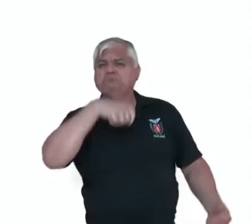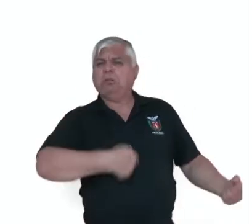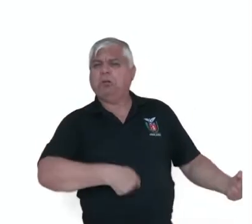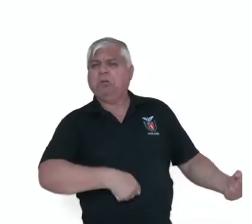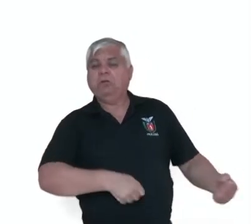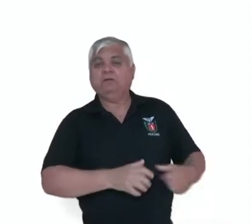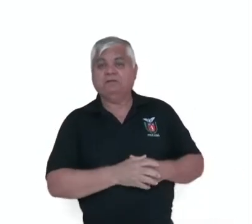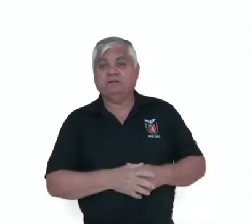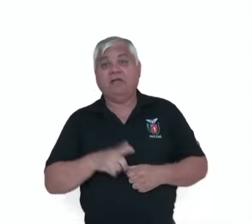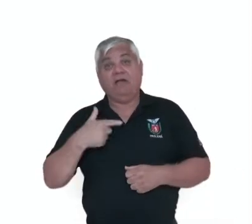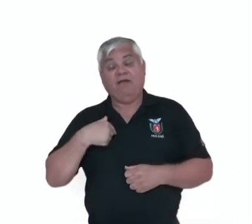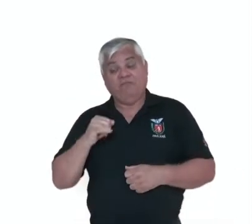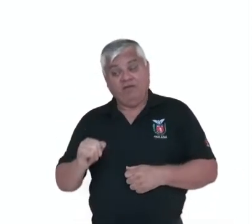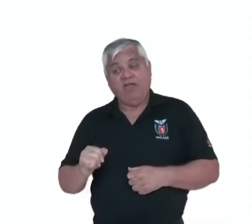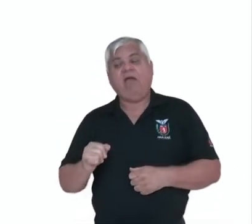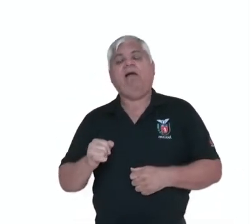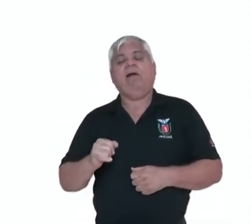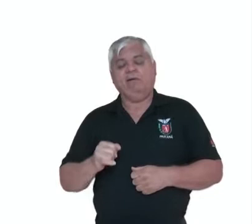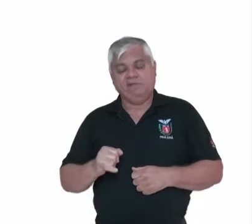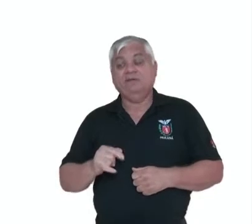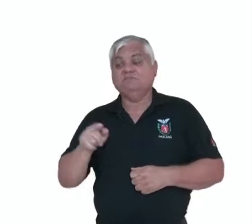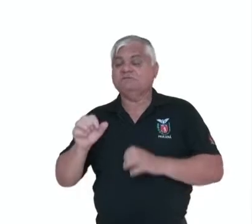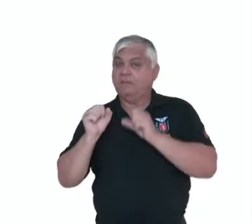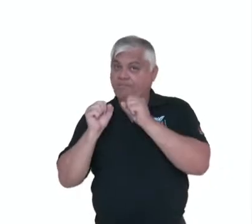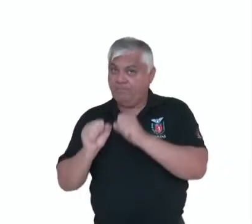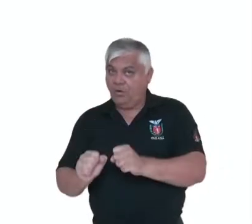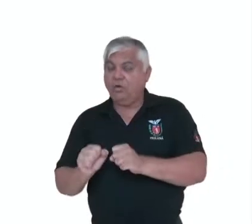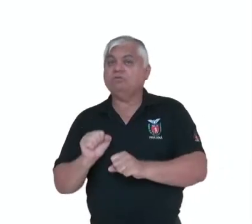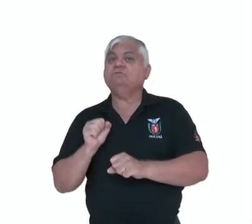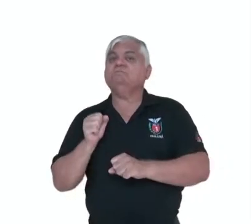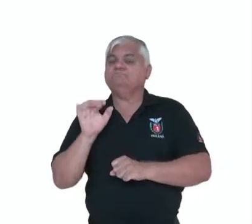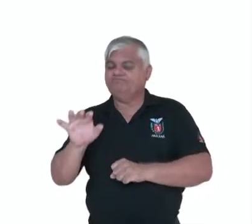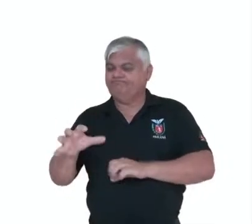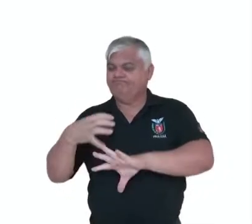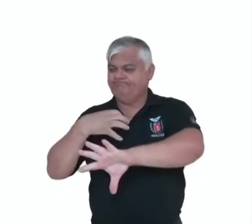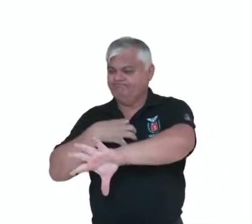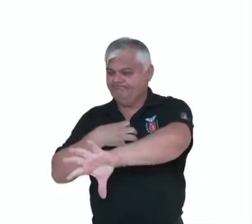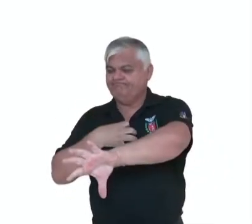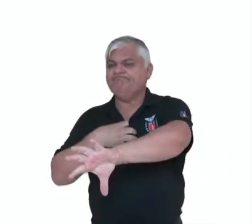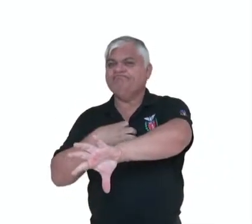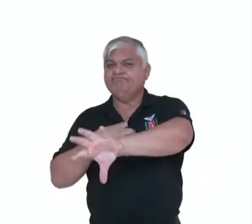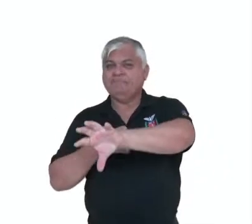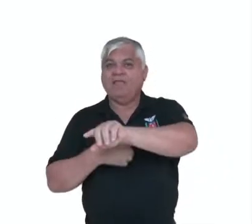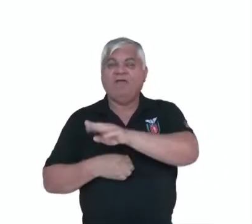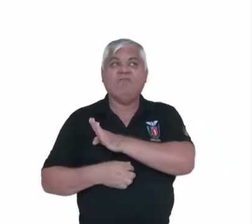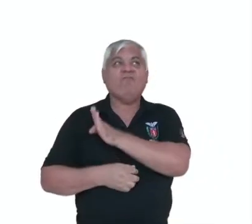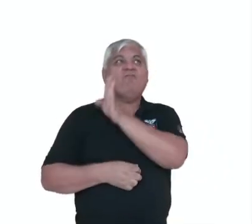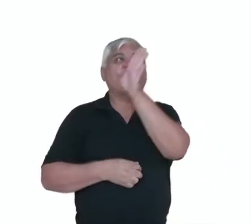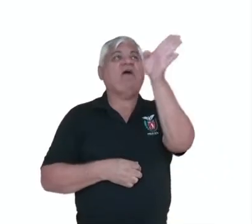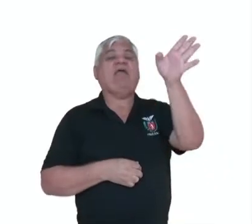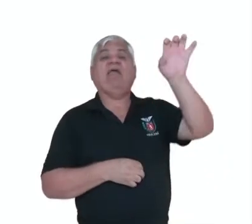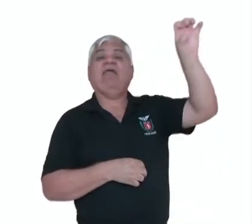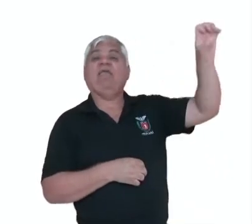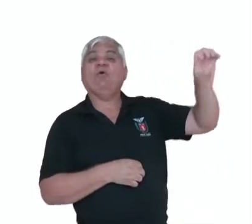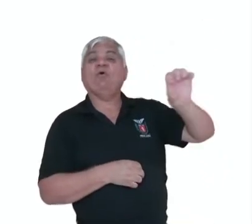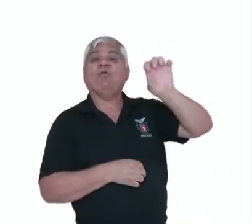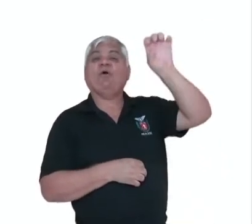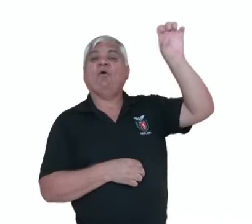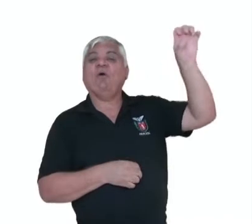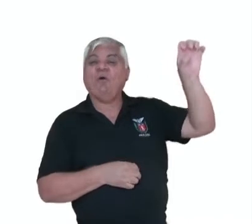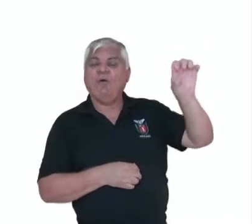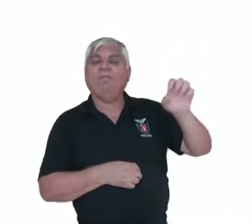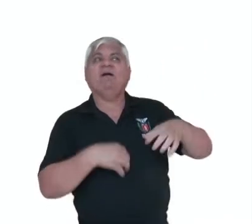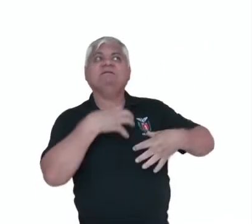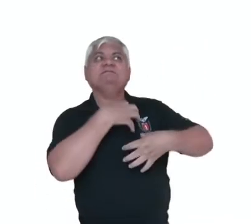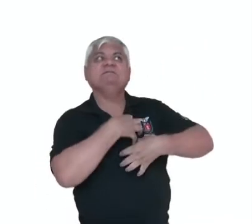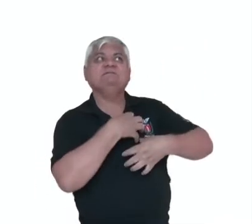cultura ocidental, você já pode rapidamente se transportar geograficamente para a Europa, convivendo com